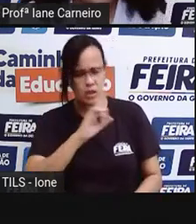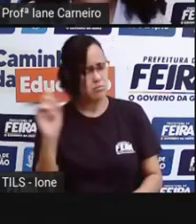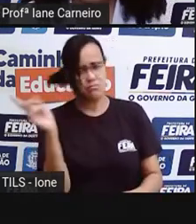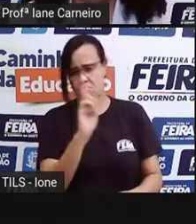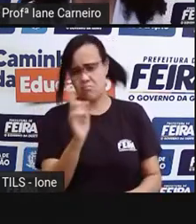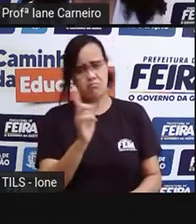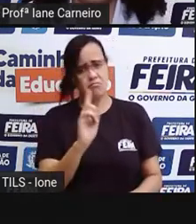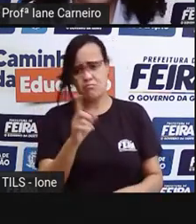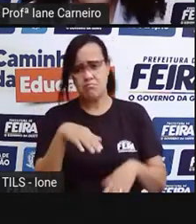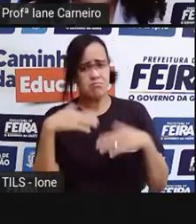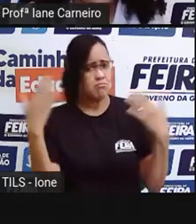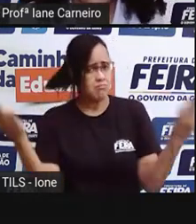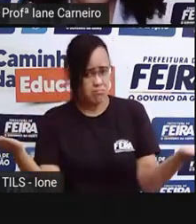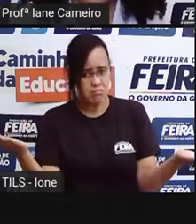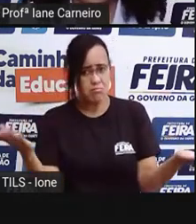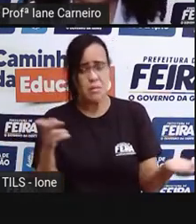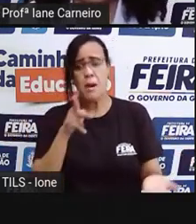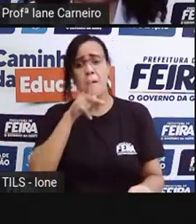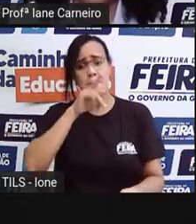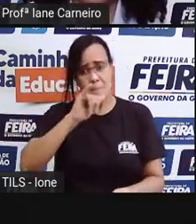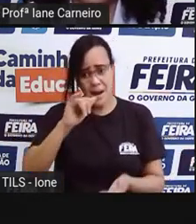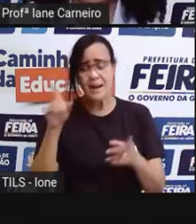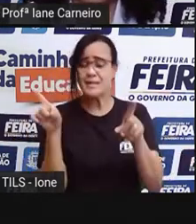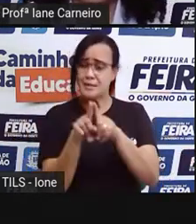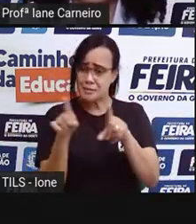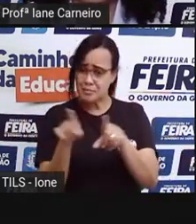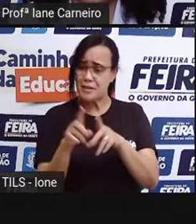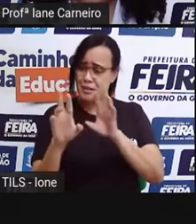Não faz mal ter pais diferentes.